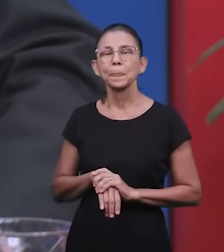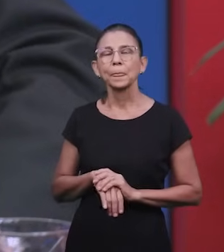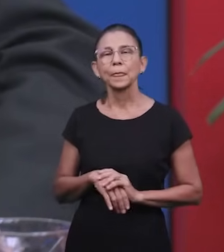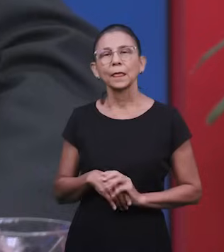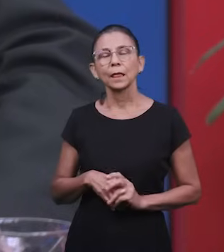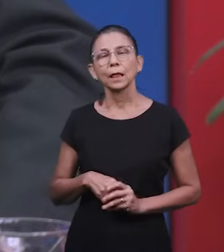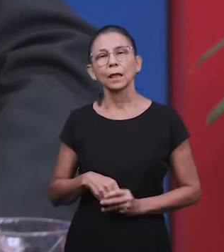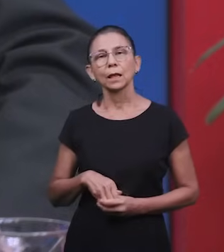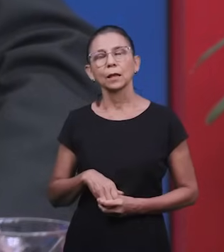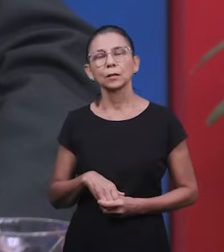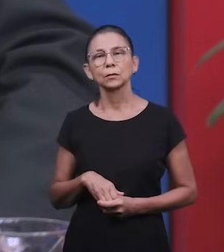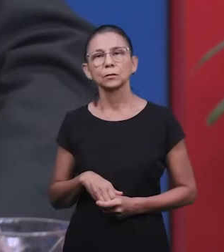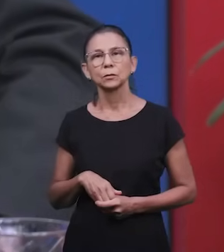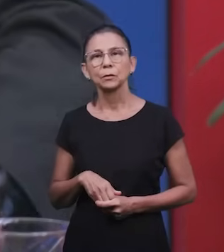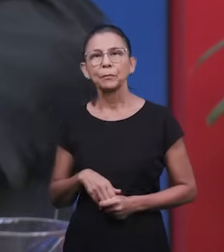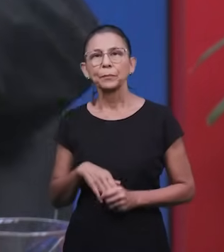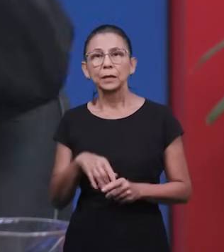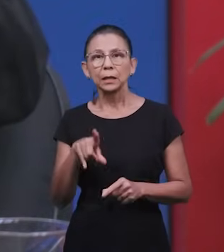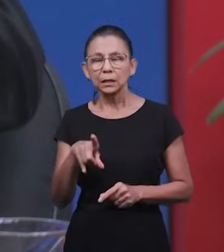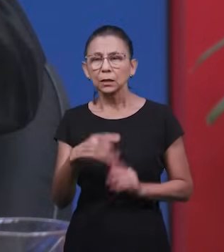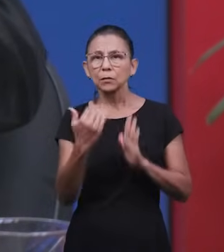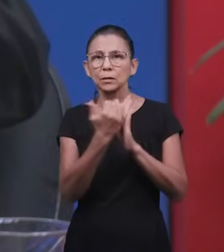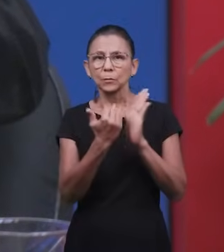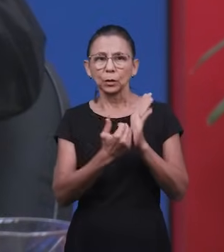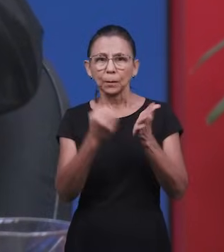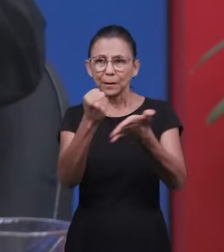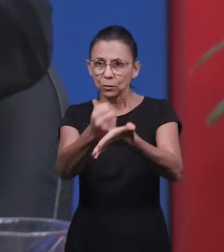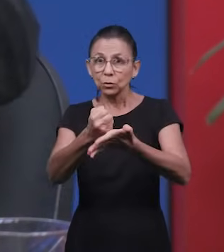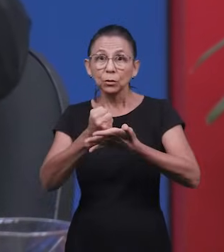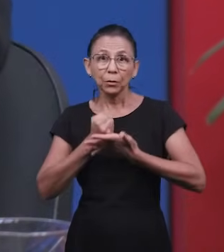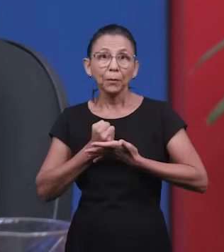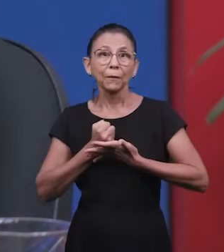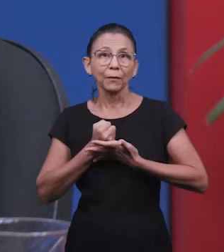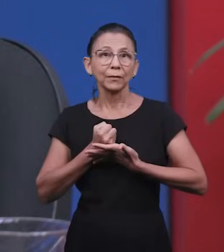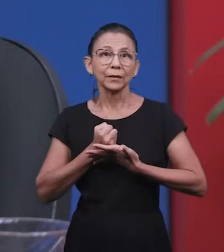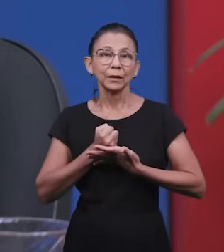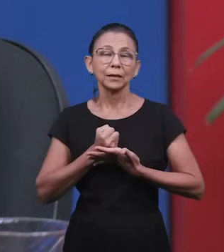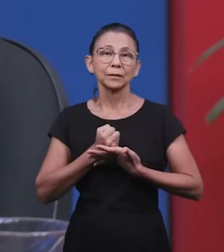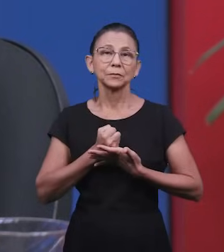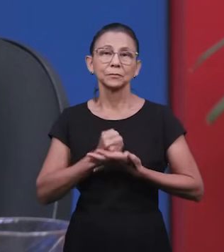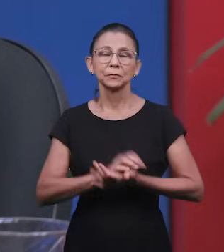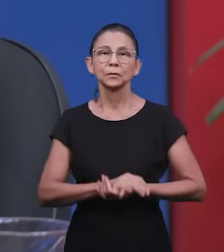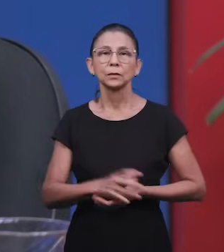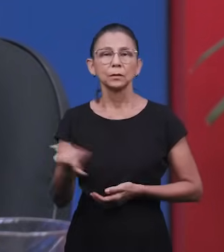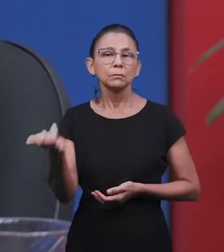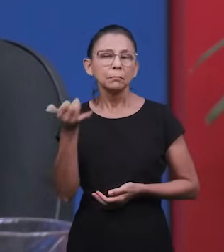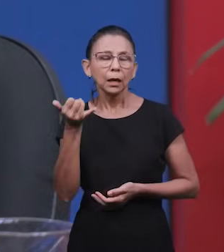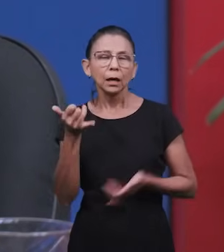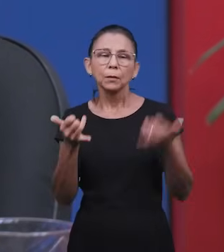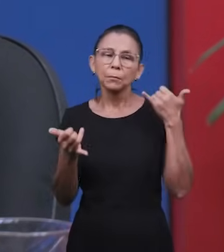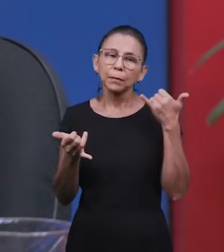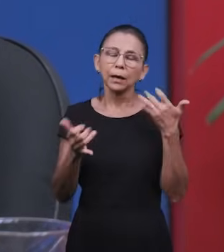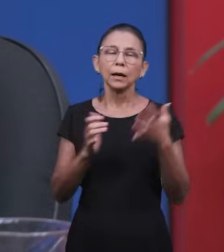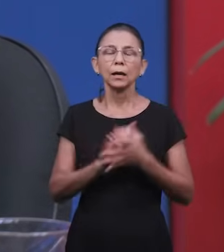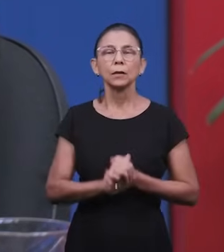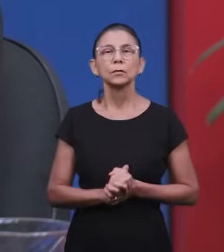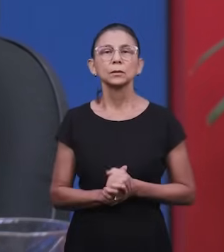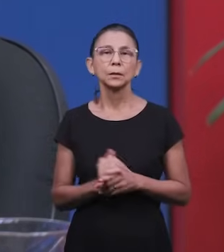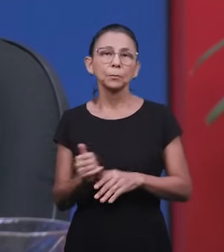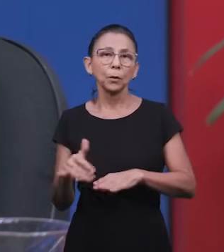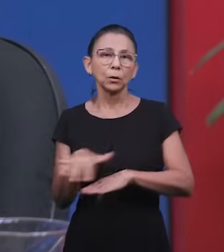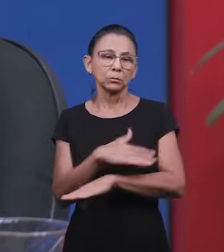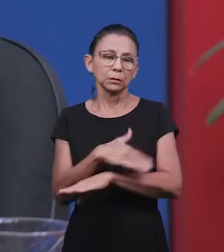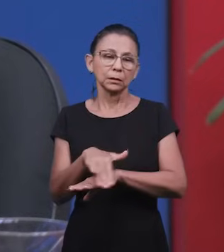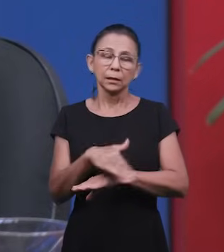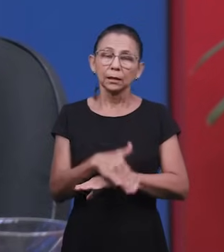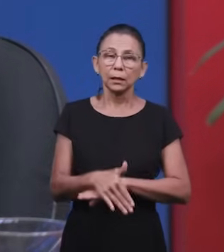0800 é um canal de atendimento de socorro. Sim. E a intenção é justamente essa, né, ou encaminhar numa igreja local,